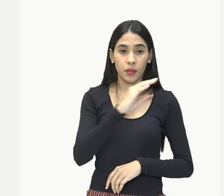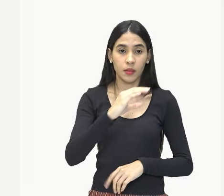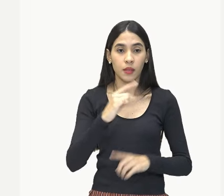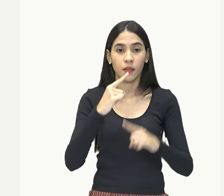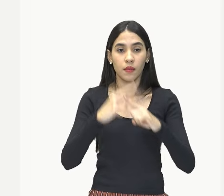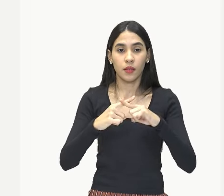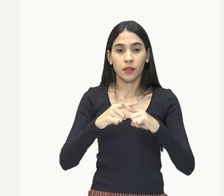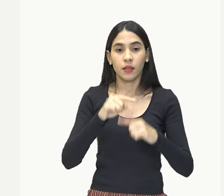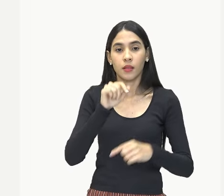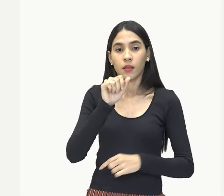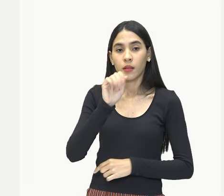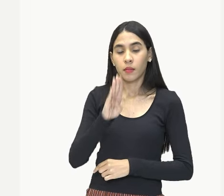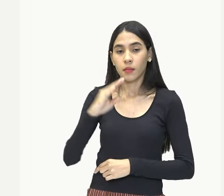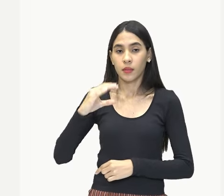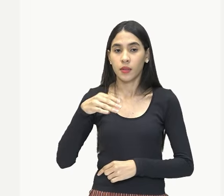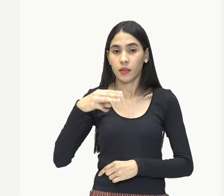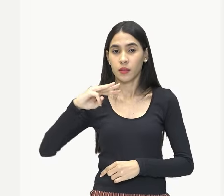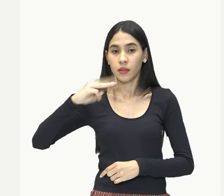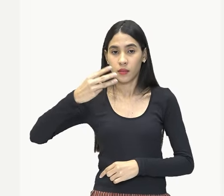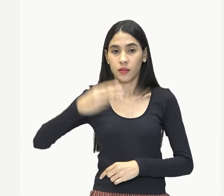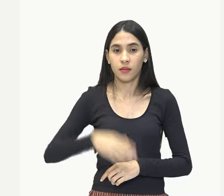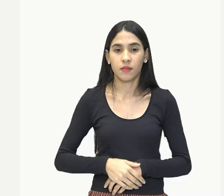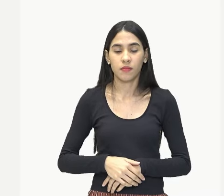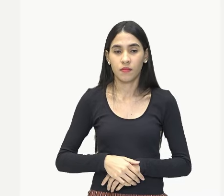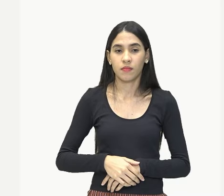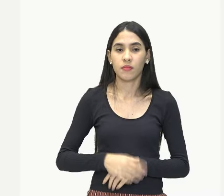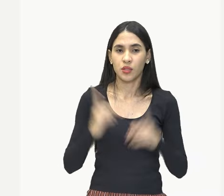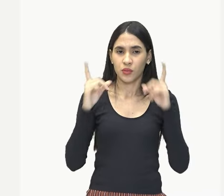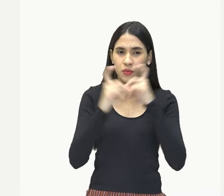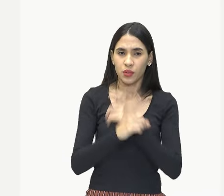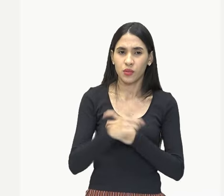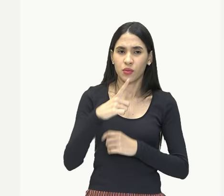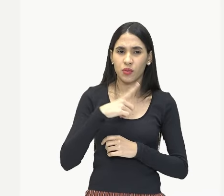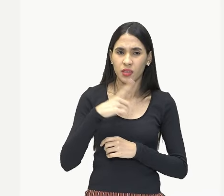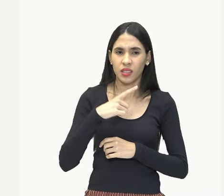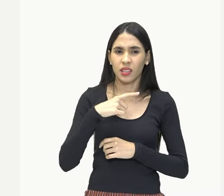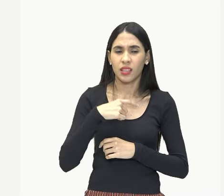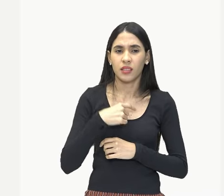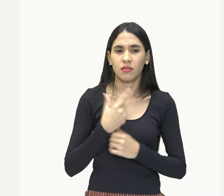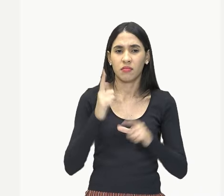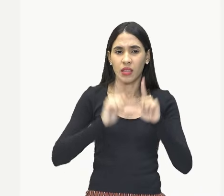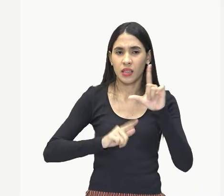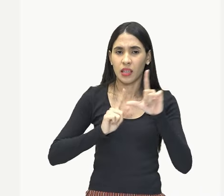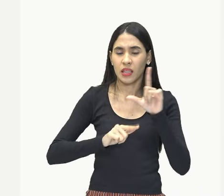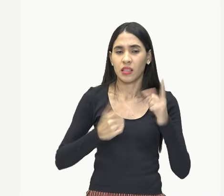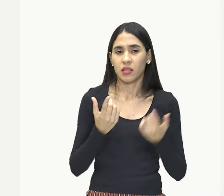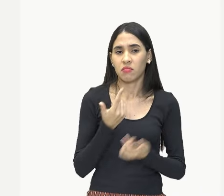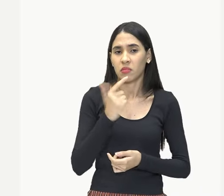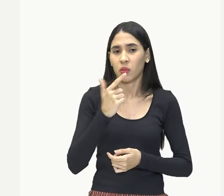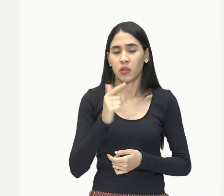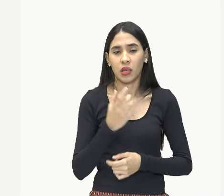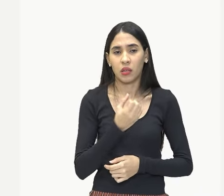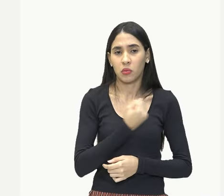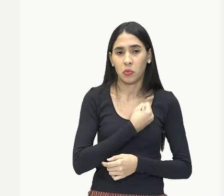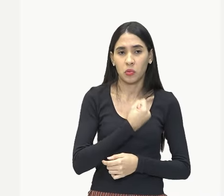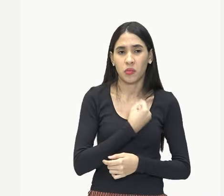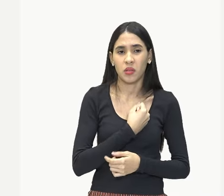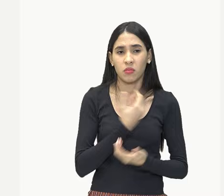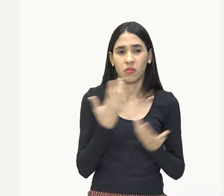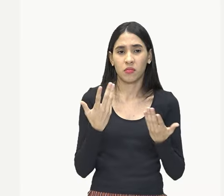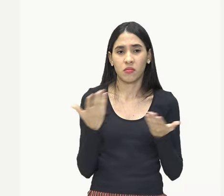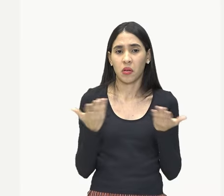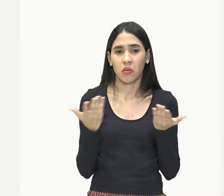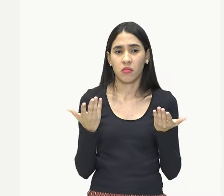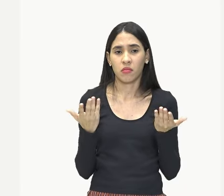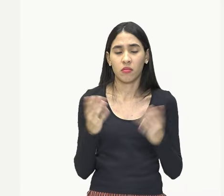um pouquinho, professora, porque apareceu muita letra, não tem nenhum número aí na frente dessas letras e agora eu não sei o que fazer.